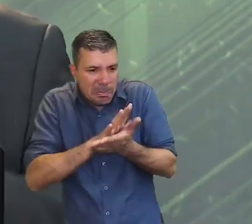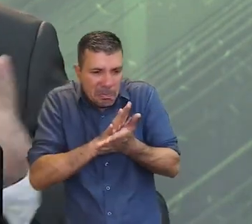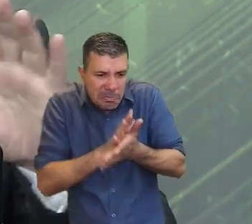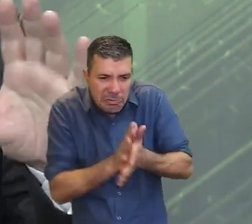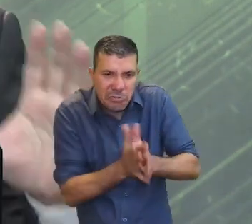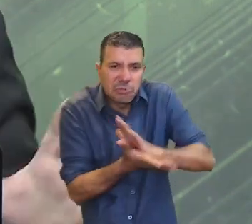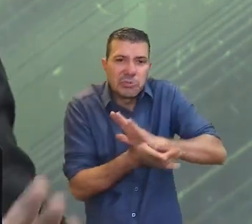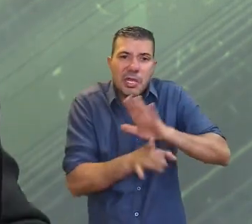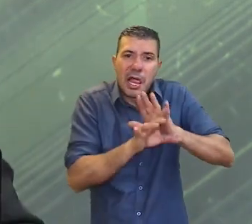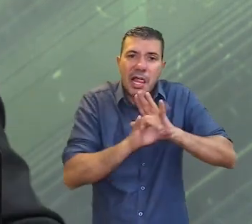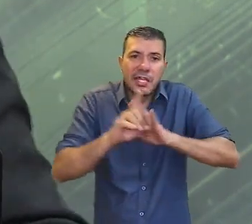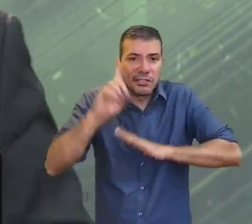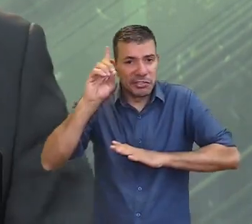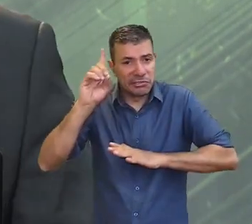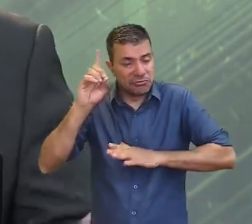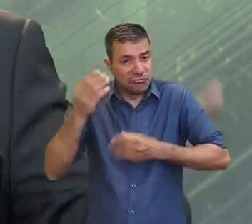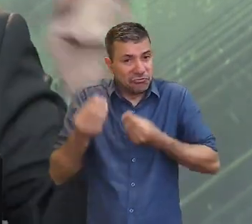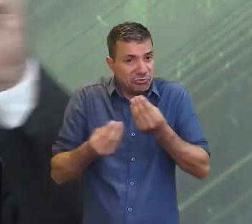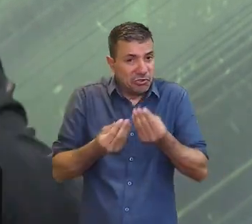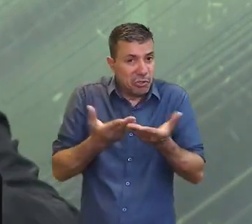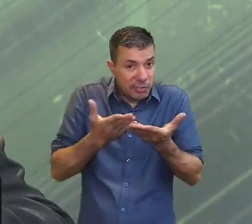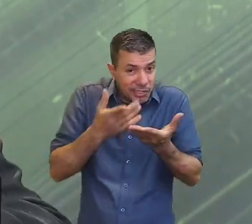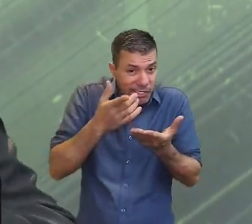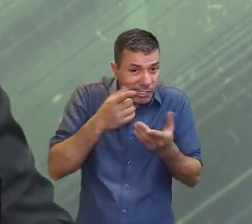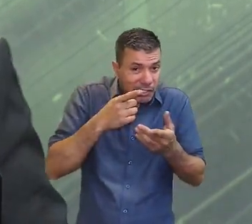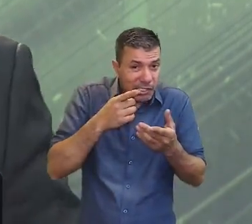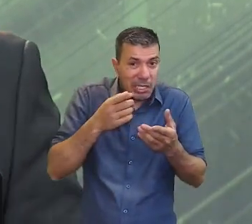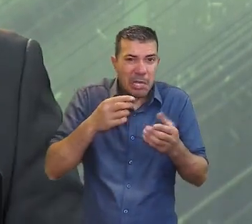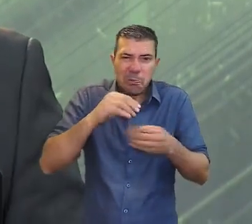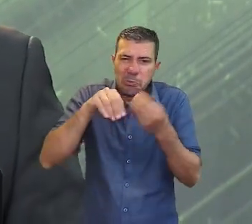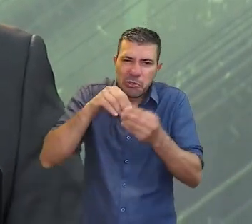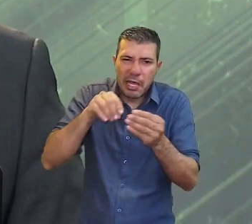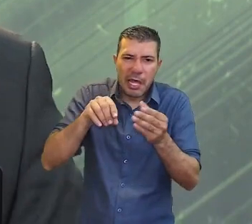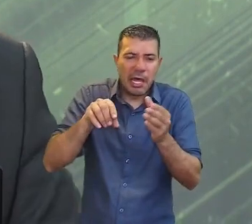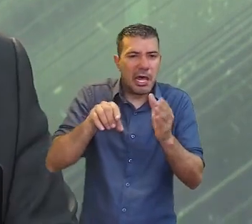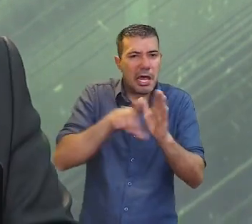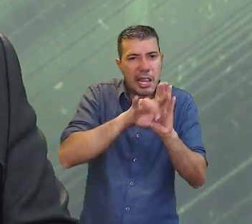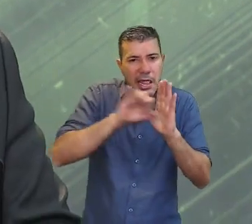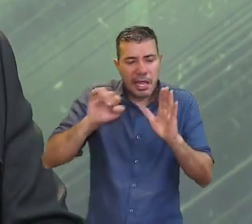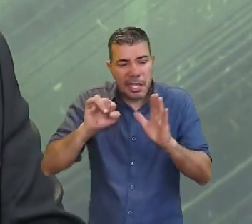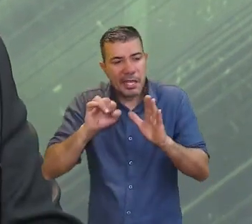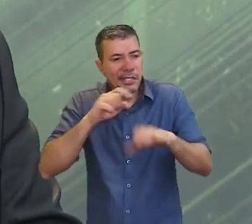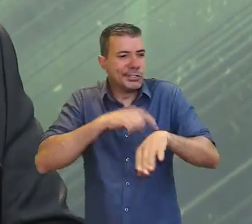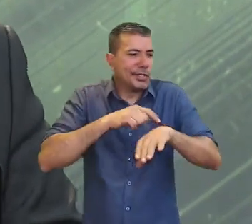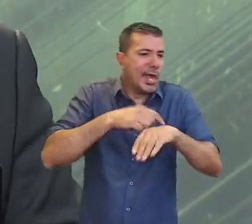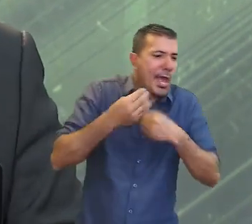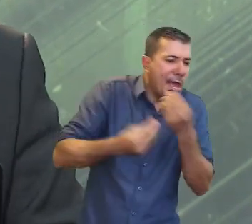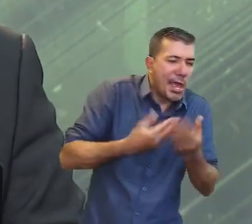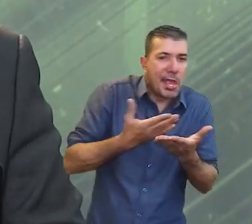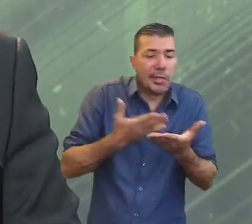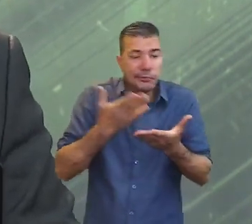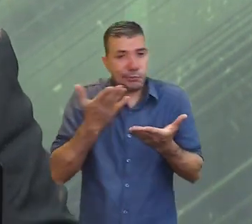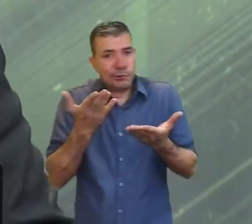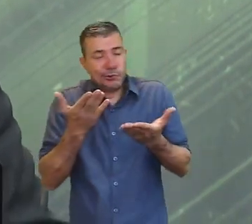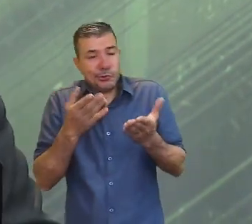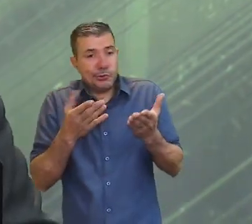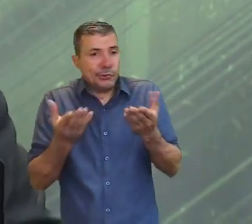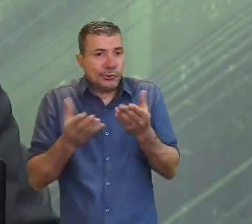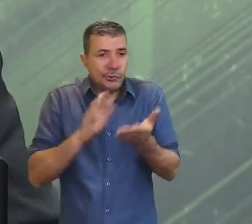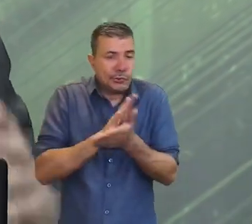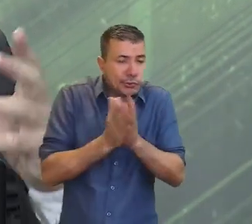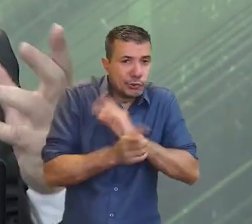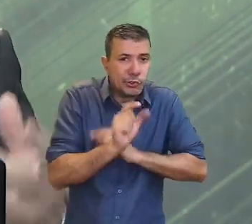Deus, tentando mudar os tempos e a lei. E se você ainda não tomou essa decisão, eu quero desafiar você até o final desse tema, para que